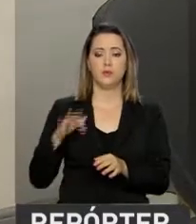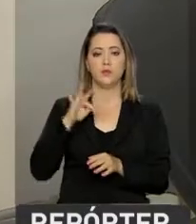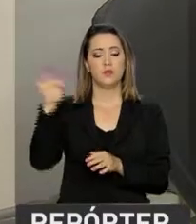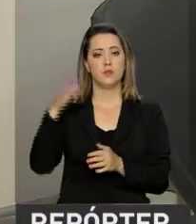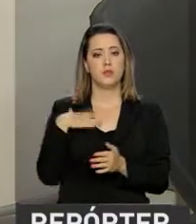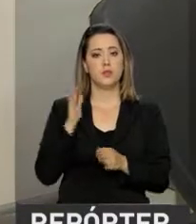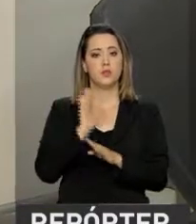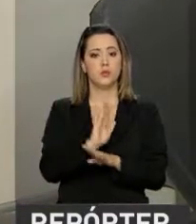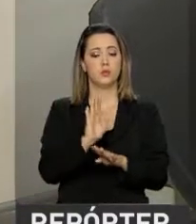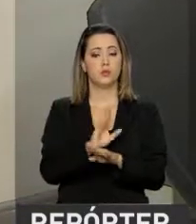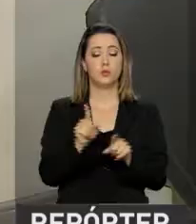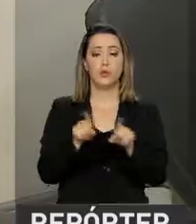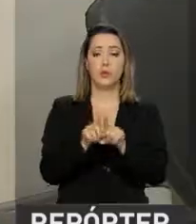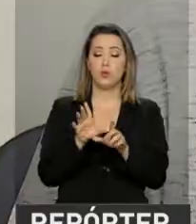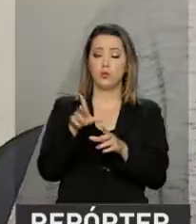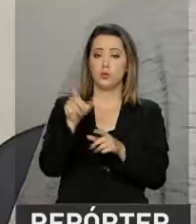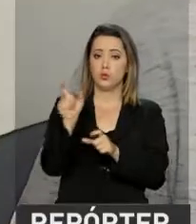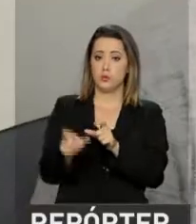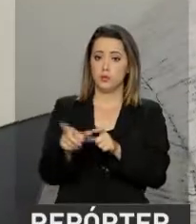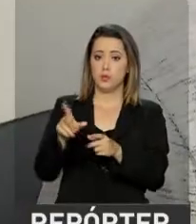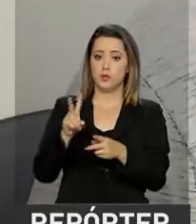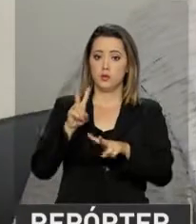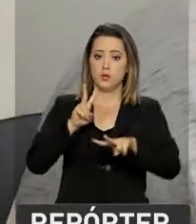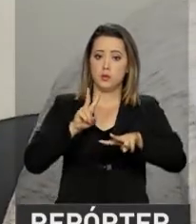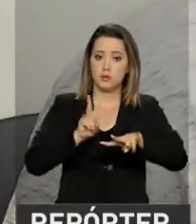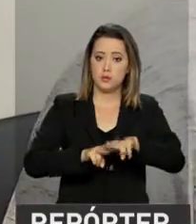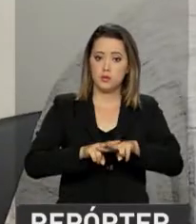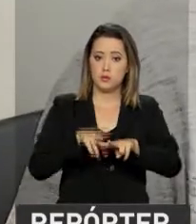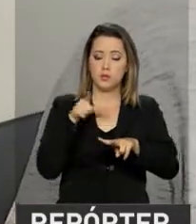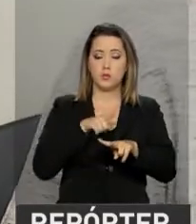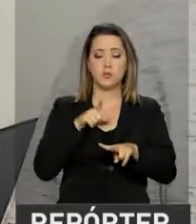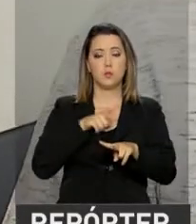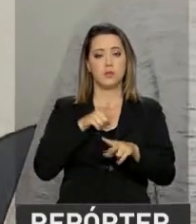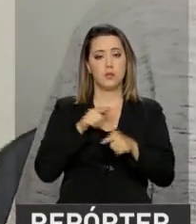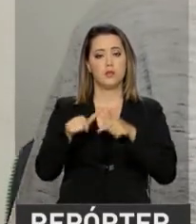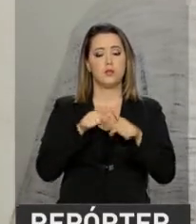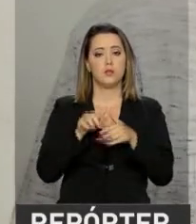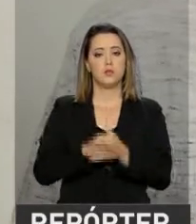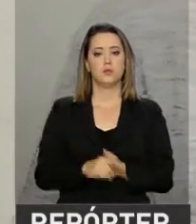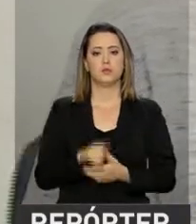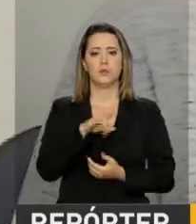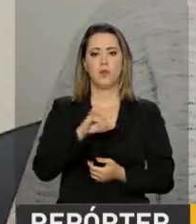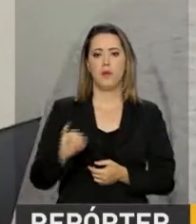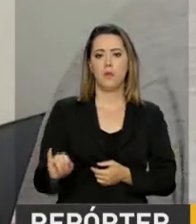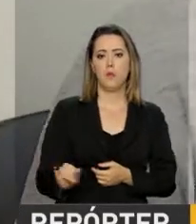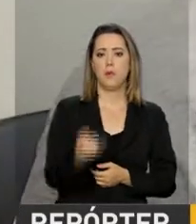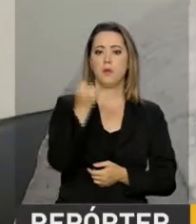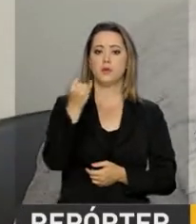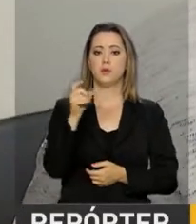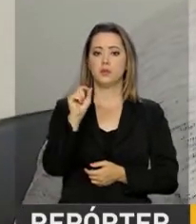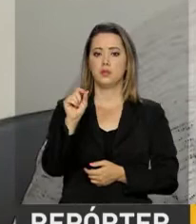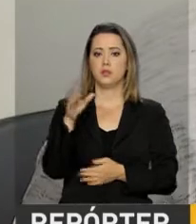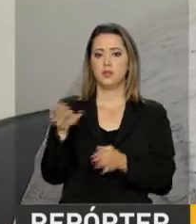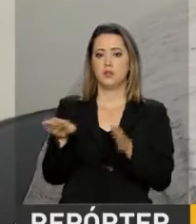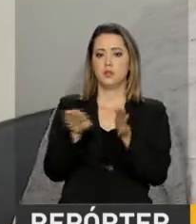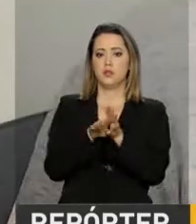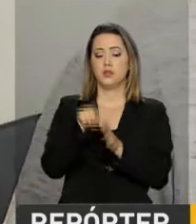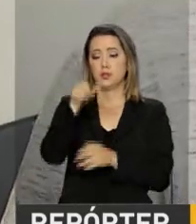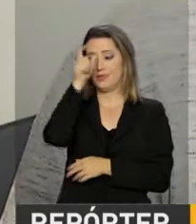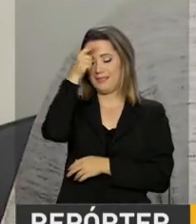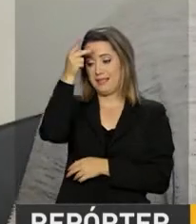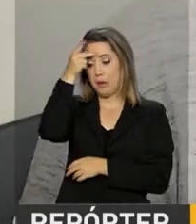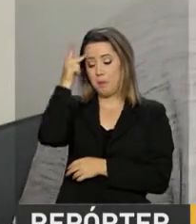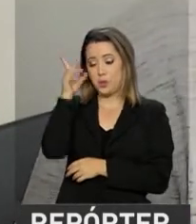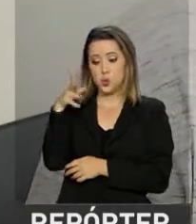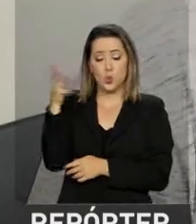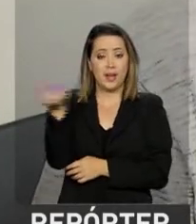de trabalhadores do sistema prisional. Qualquer oportunidade dessa que chega, você pode ter certeza que o Renducando ele abraça com